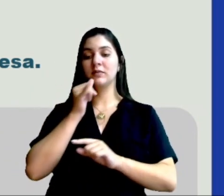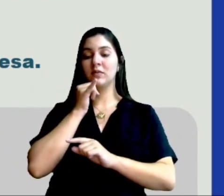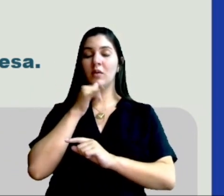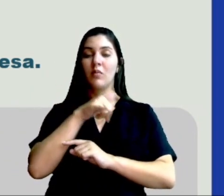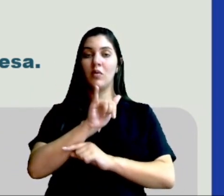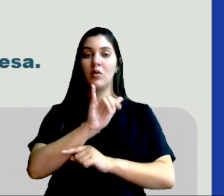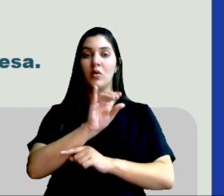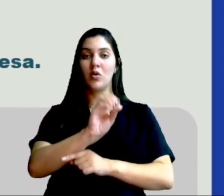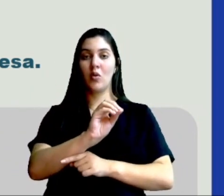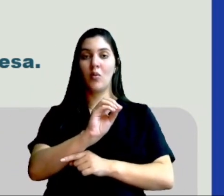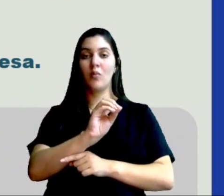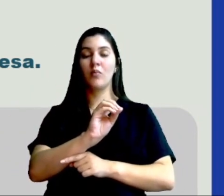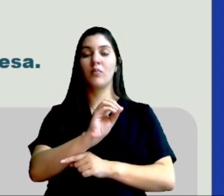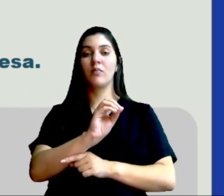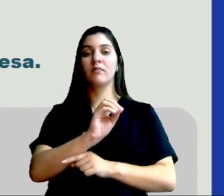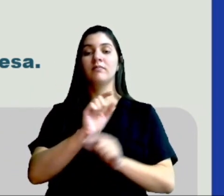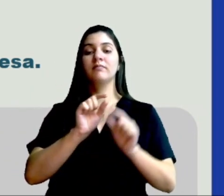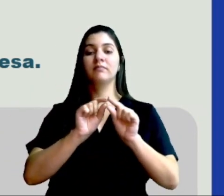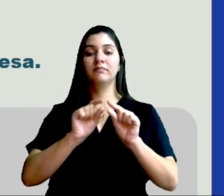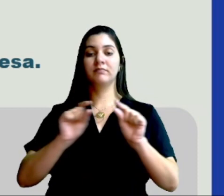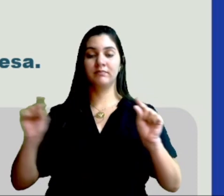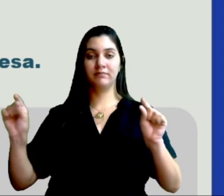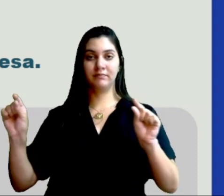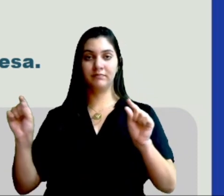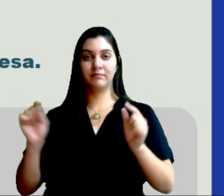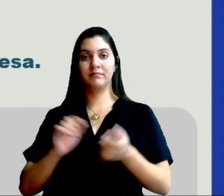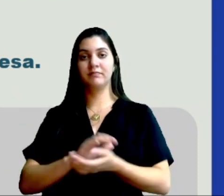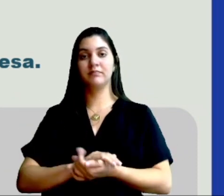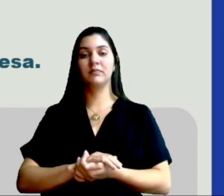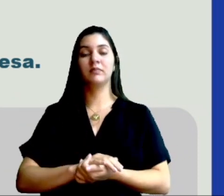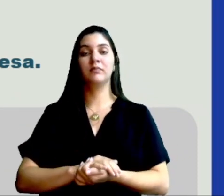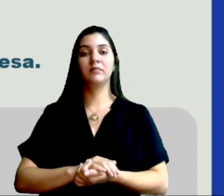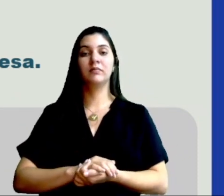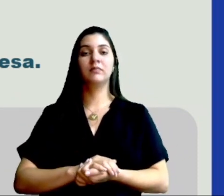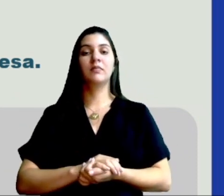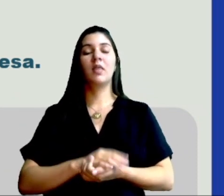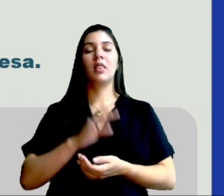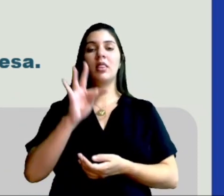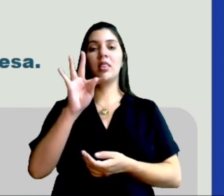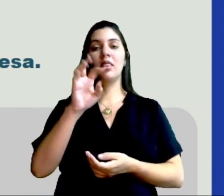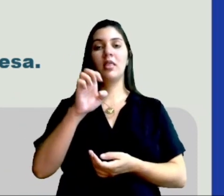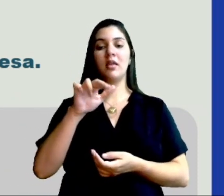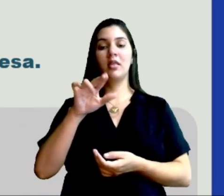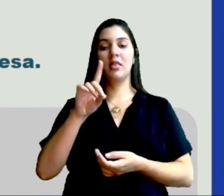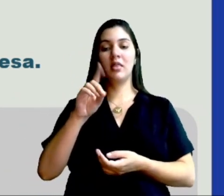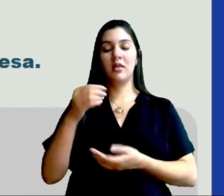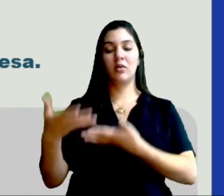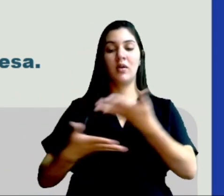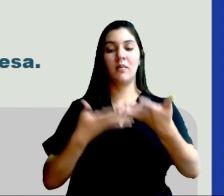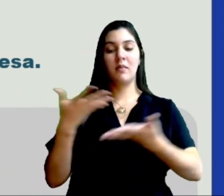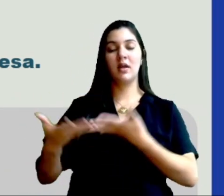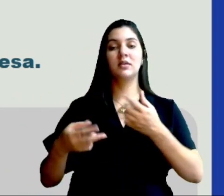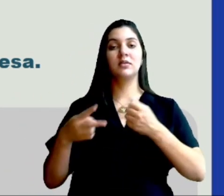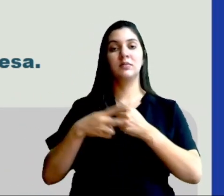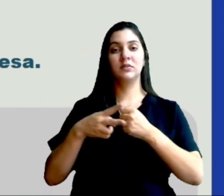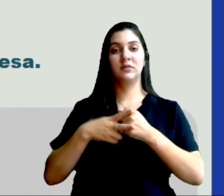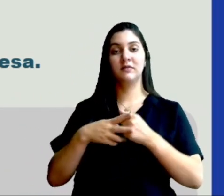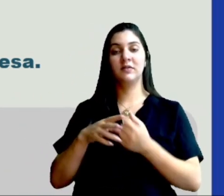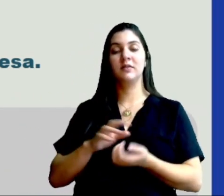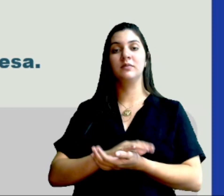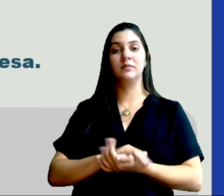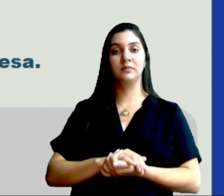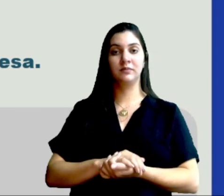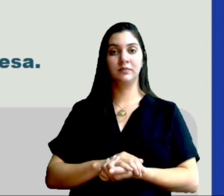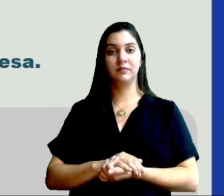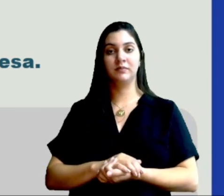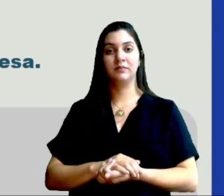Yo habré tenido. Tenido é o particípio do verbo tener e habré